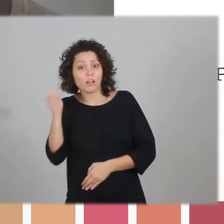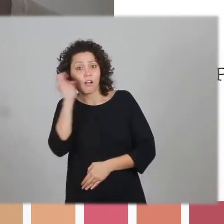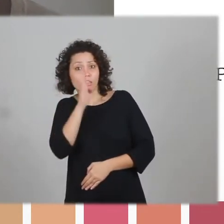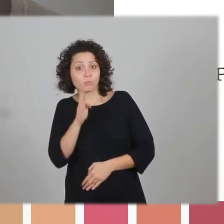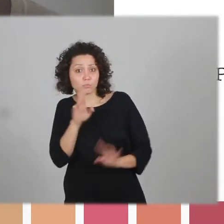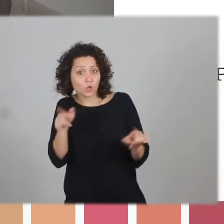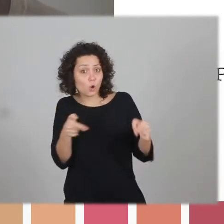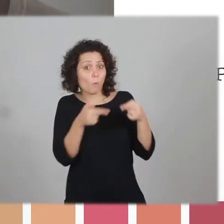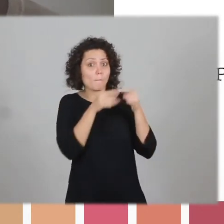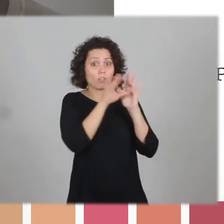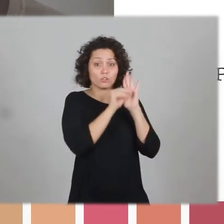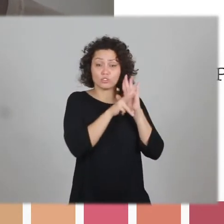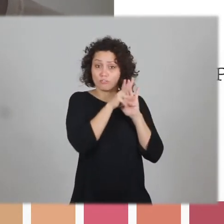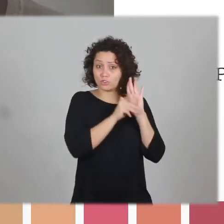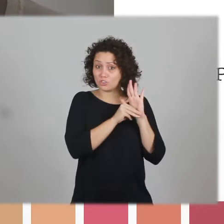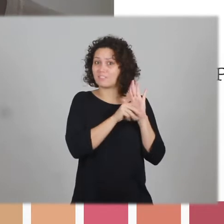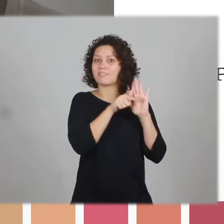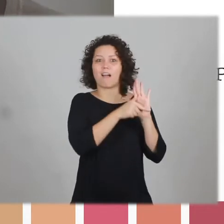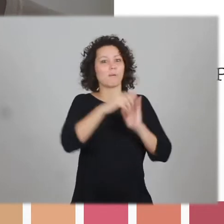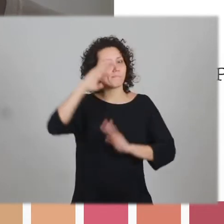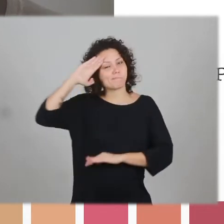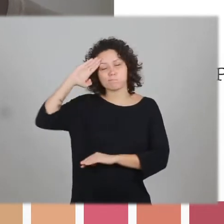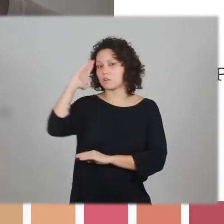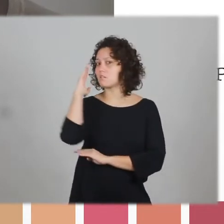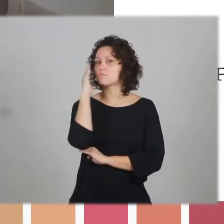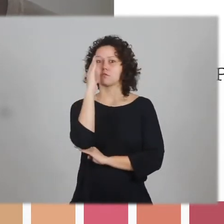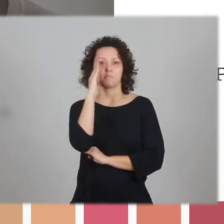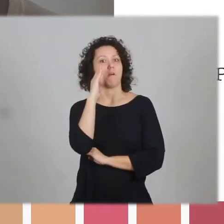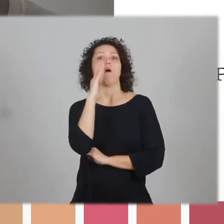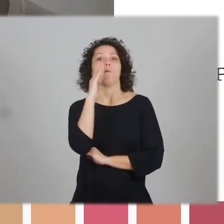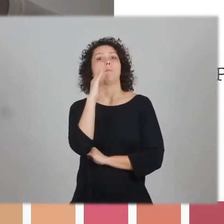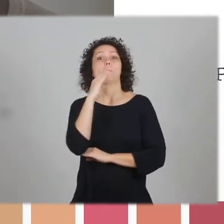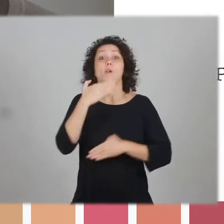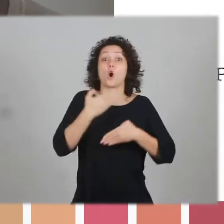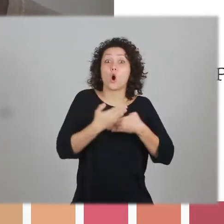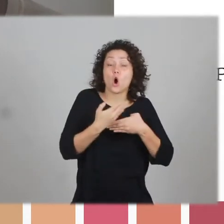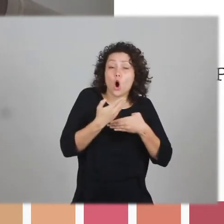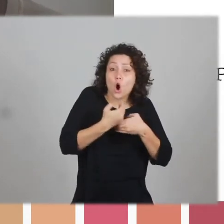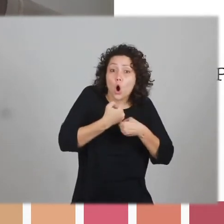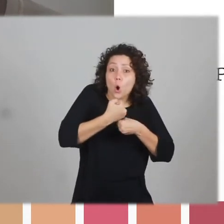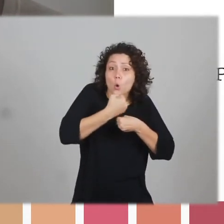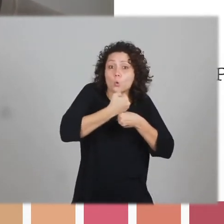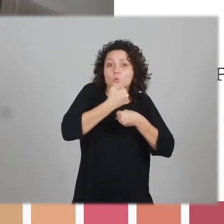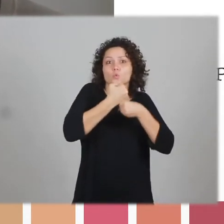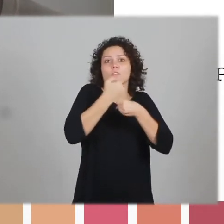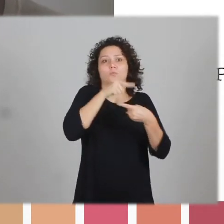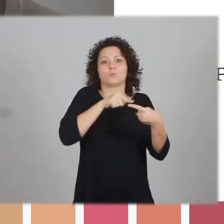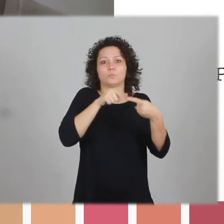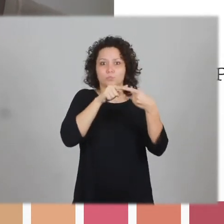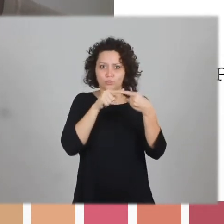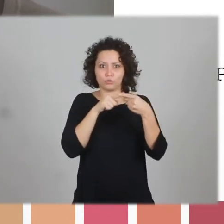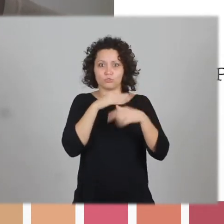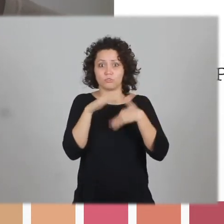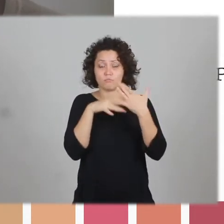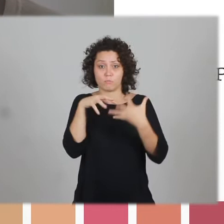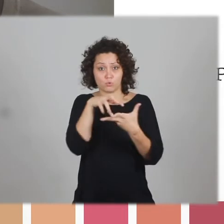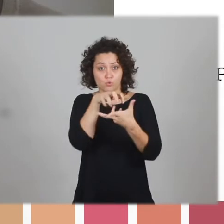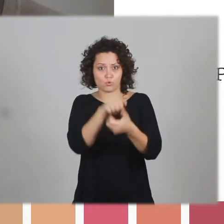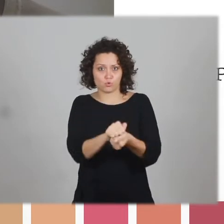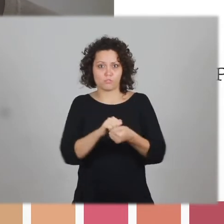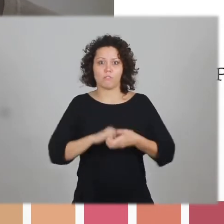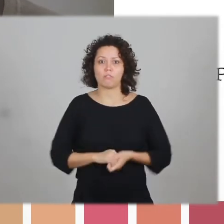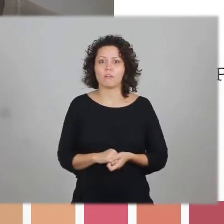diretrizes centrais da construção dos Objetivos de Desenvolvimento Sustentáveis. Existe uma tradição